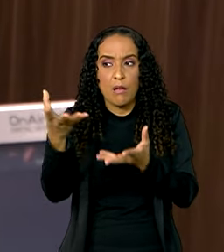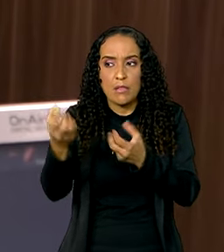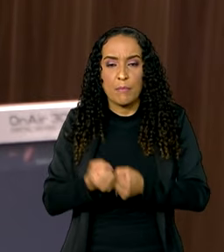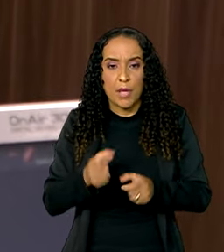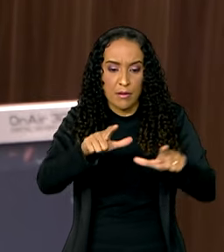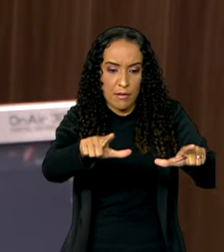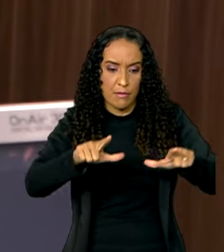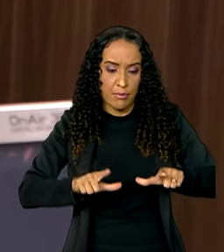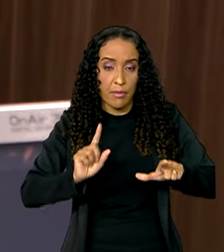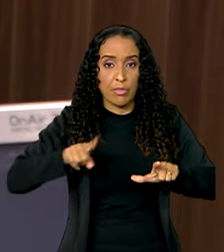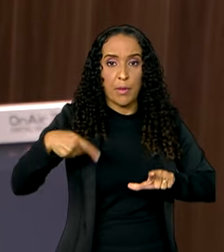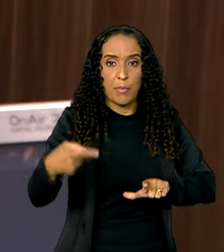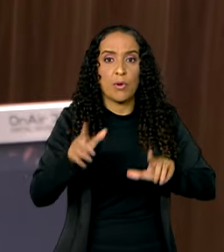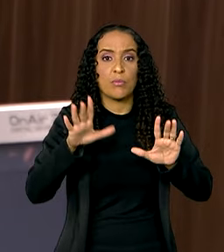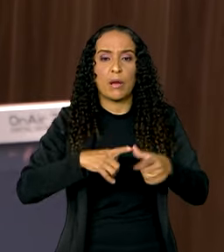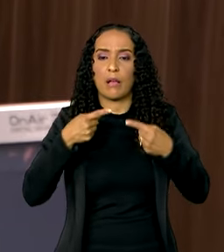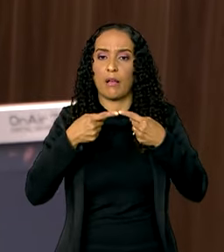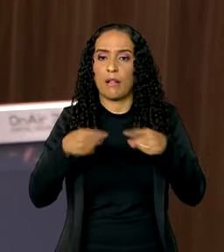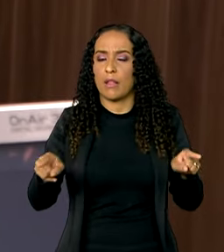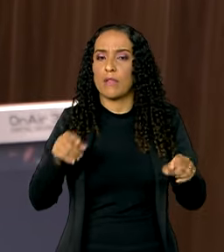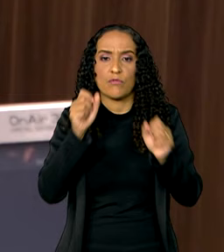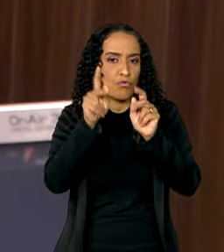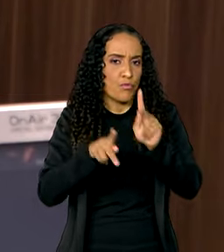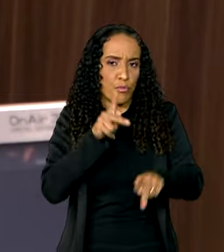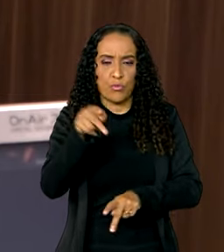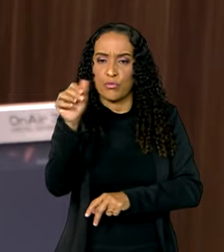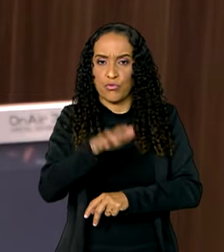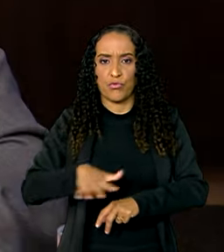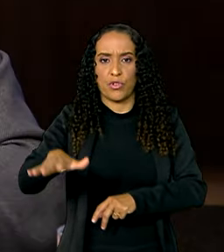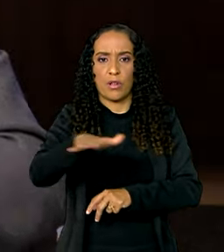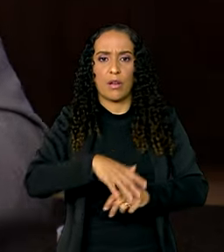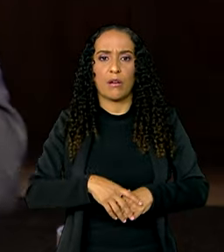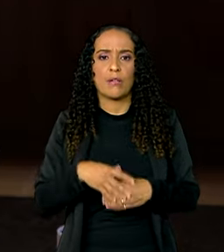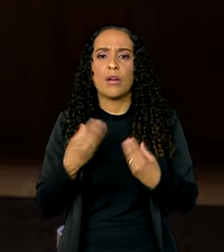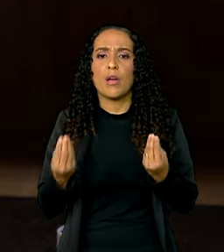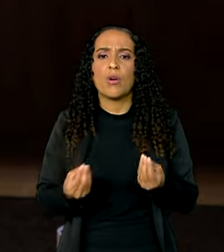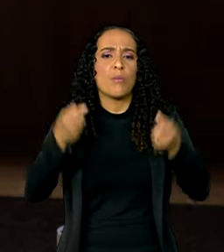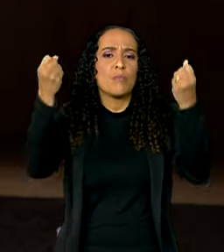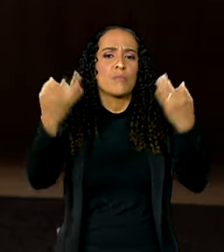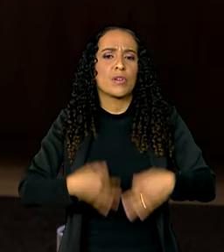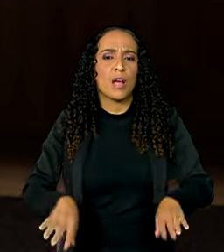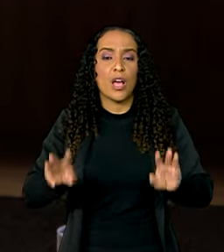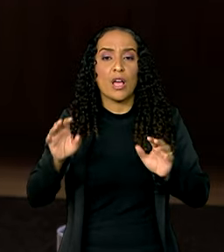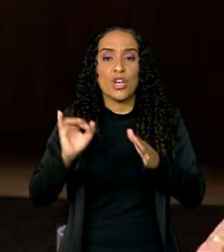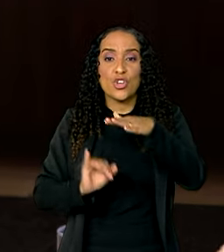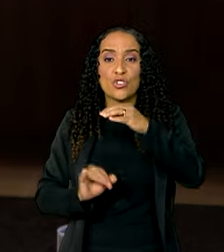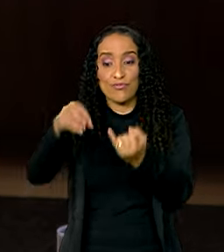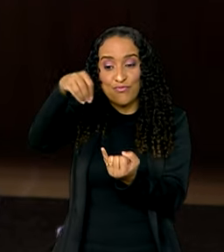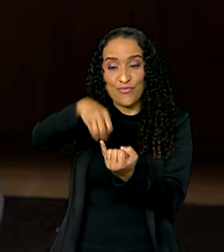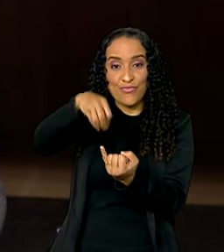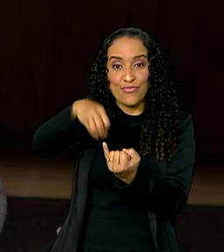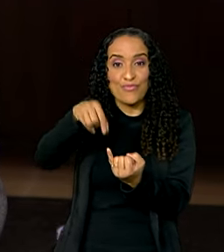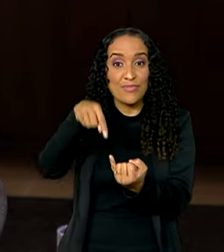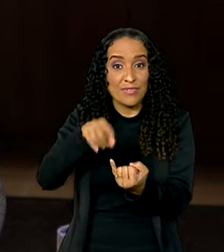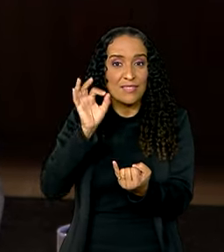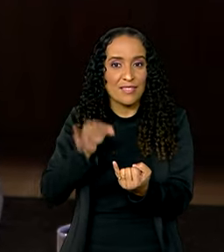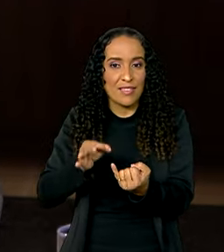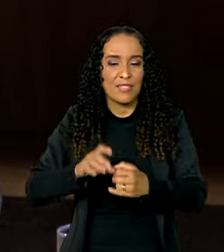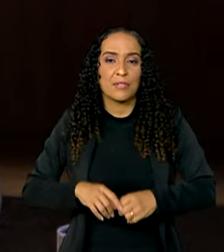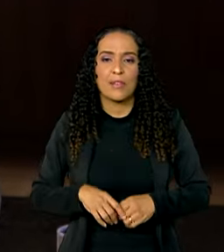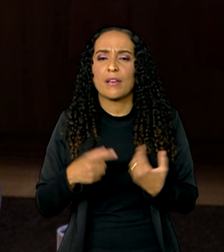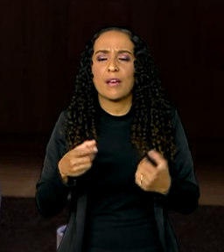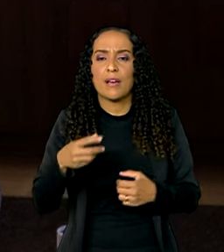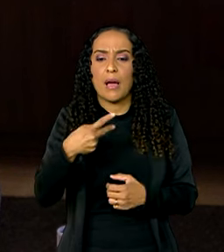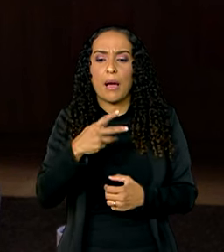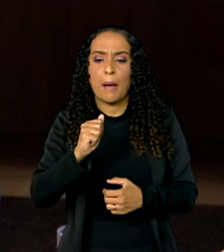certificação depois mas está aberto ao público de modo geral perfeito vamos falar um pouco sobre os institutos federais propriamente ditos né o